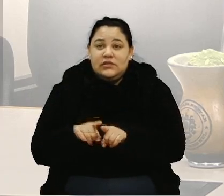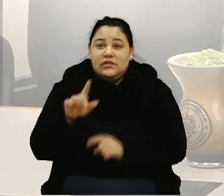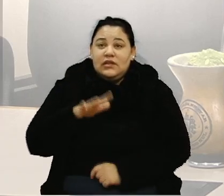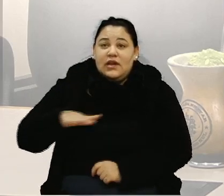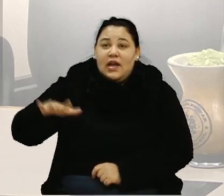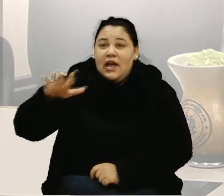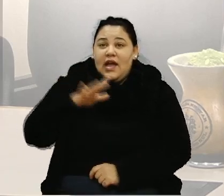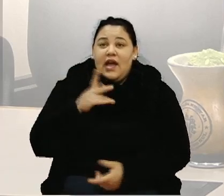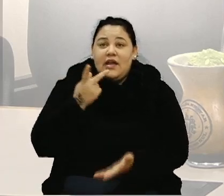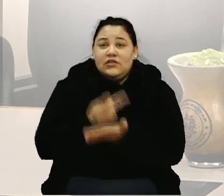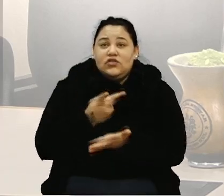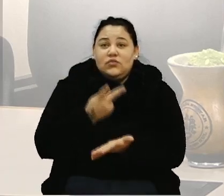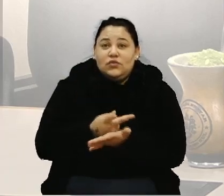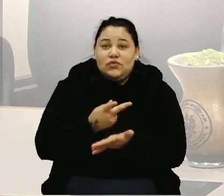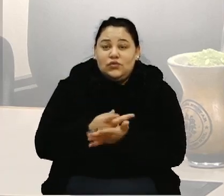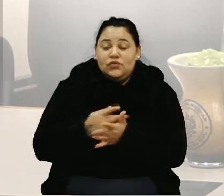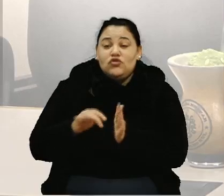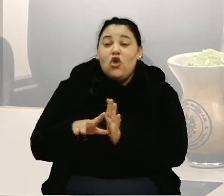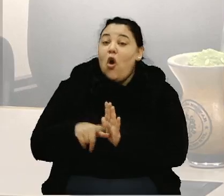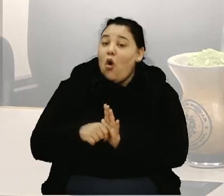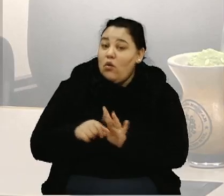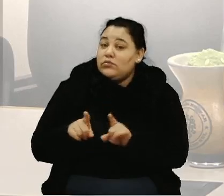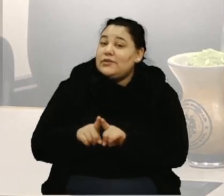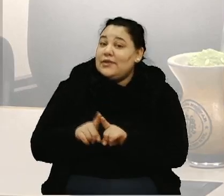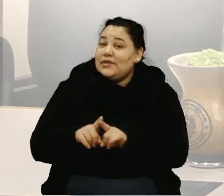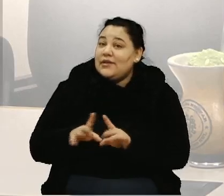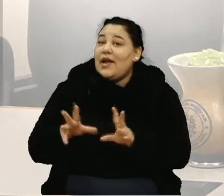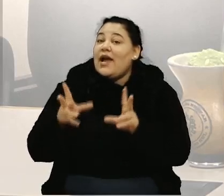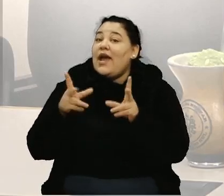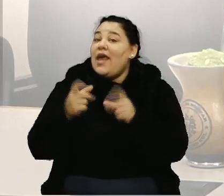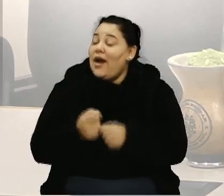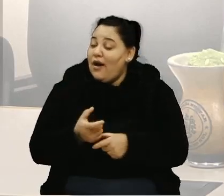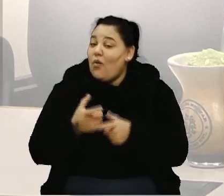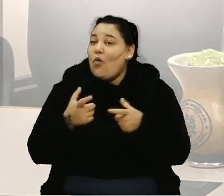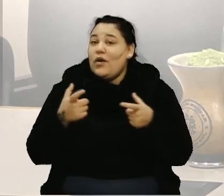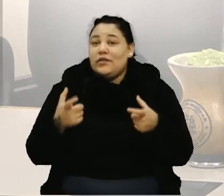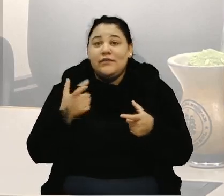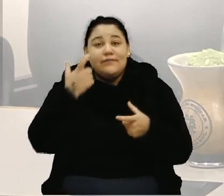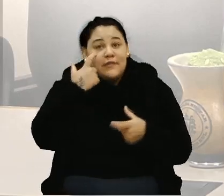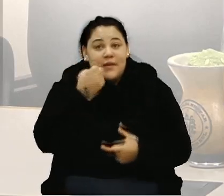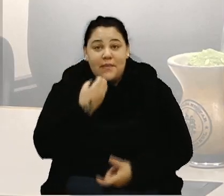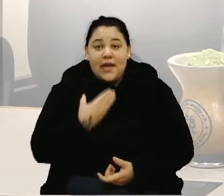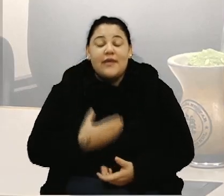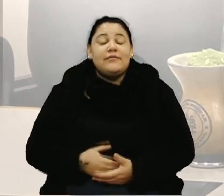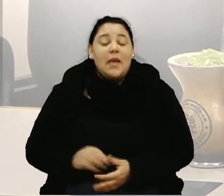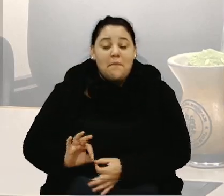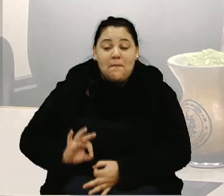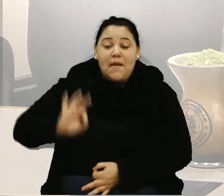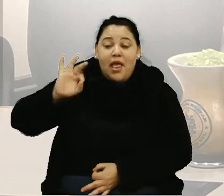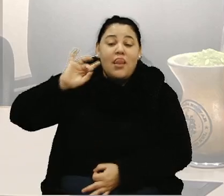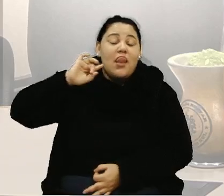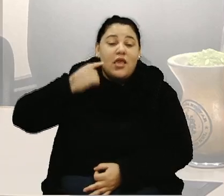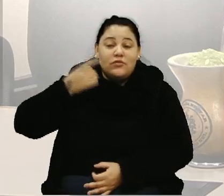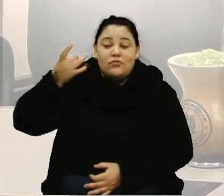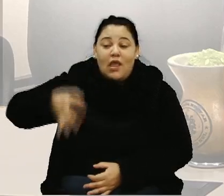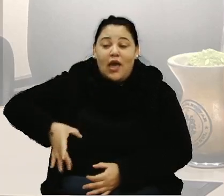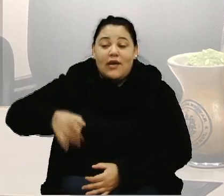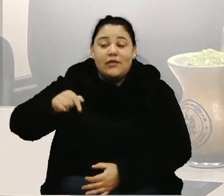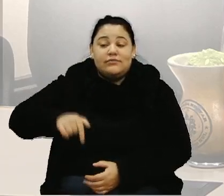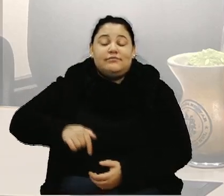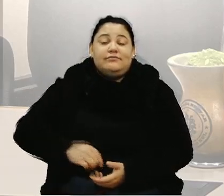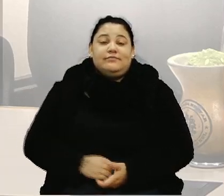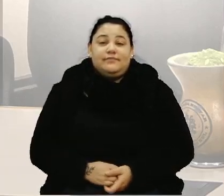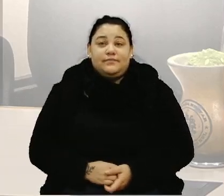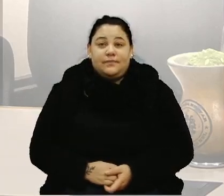de produtos de furto e de roubo, em grandes quantidades. Veja bem, é mais de metro de lixo colocado naquela região ali, né?